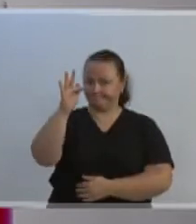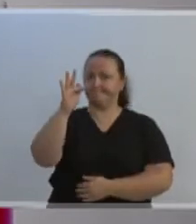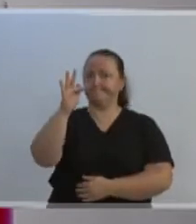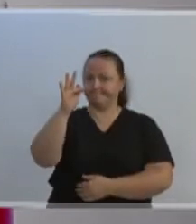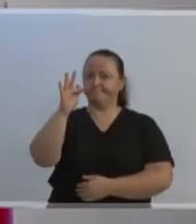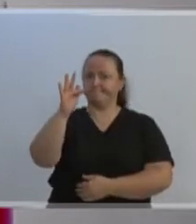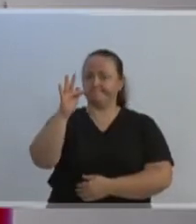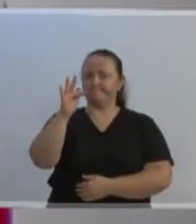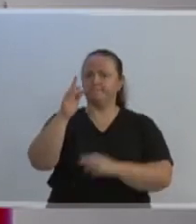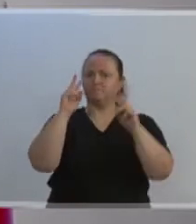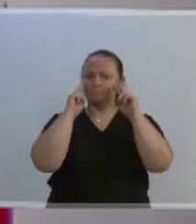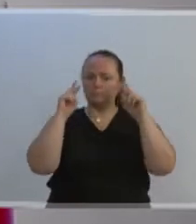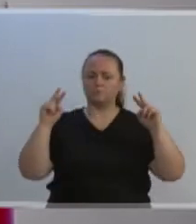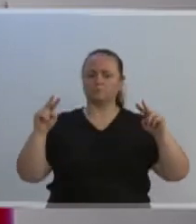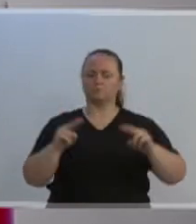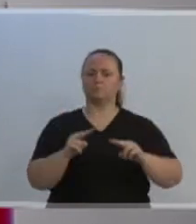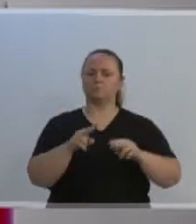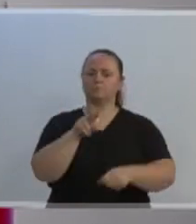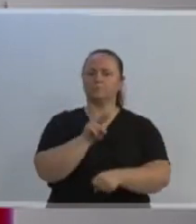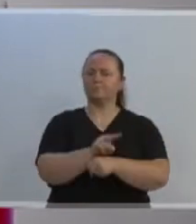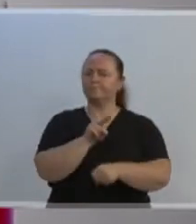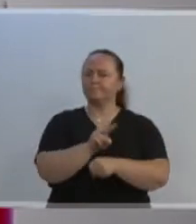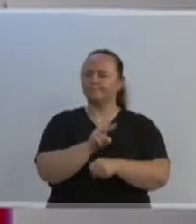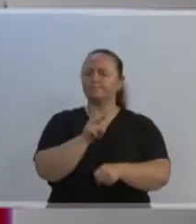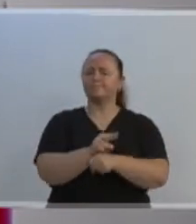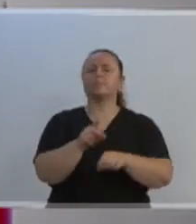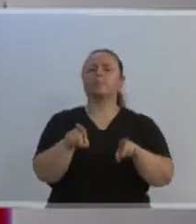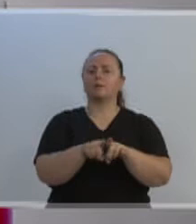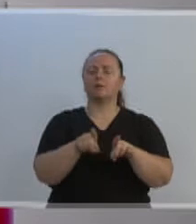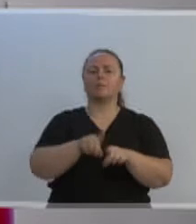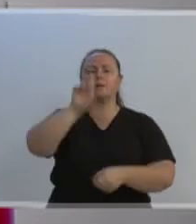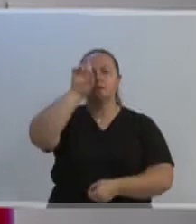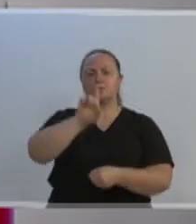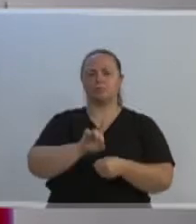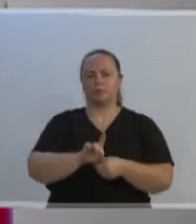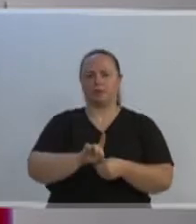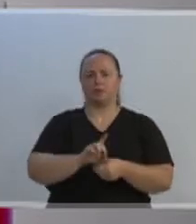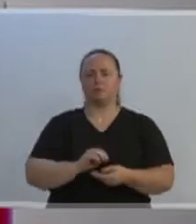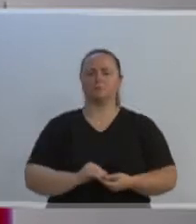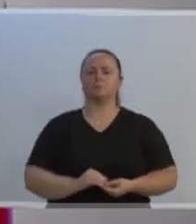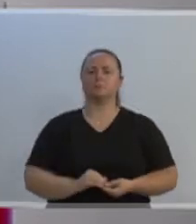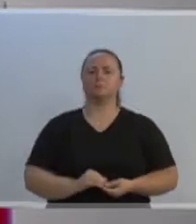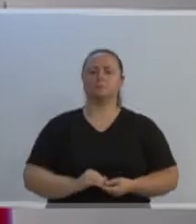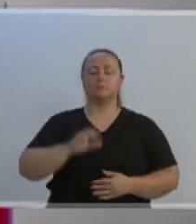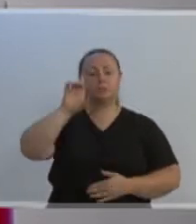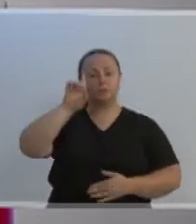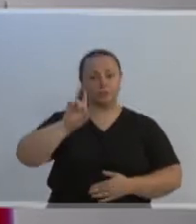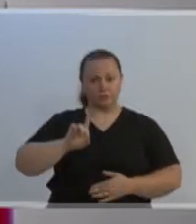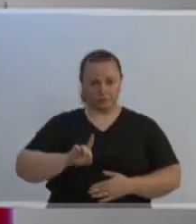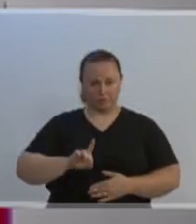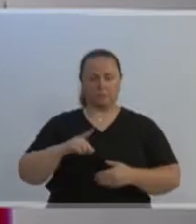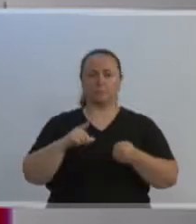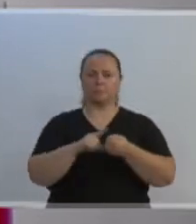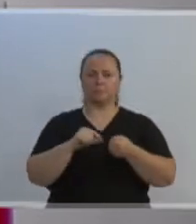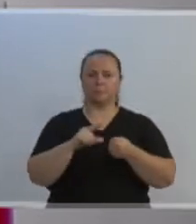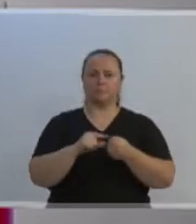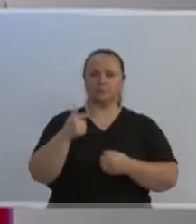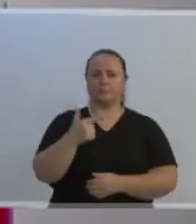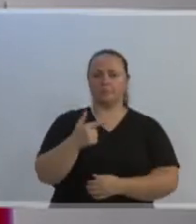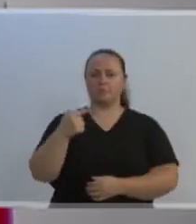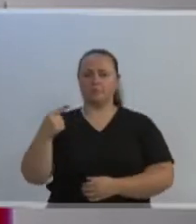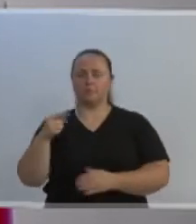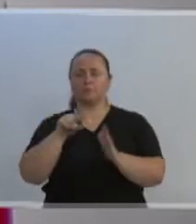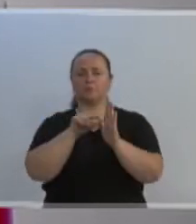só reconhece, como protege tais direitos. No artigo 21, inciso 16, e o